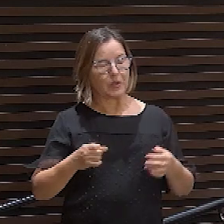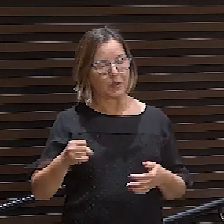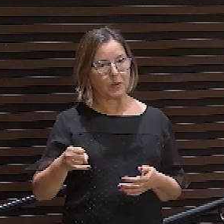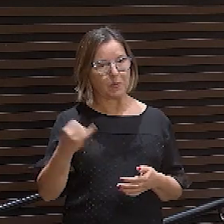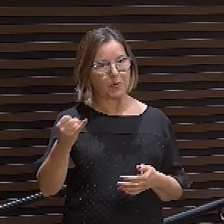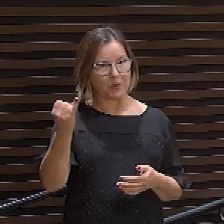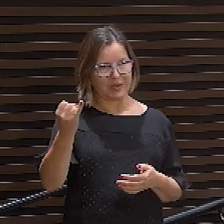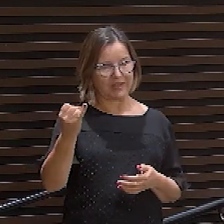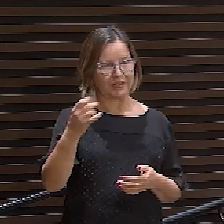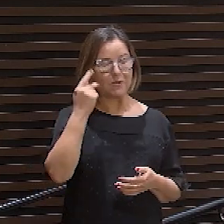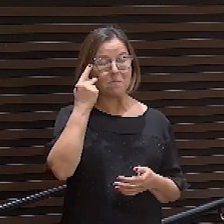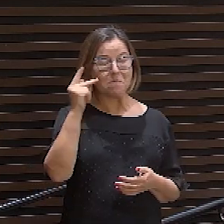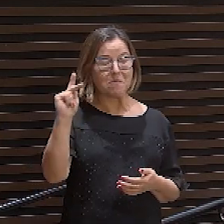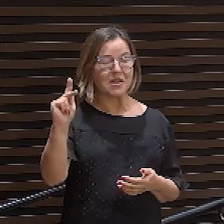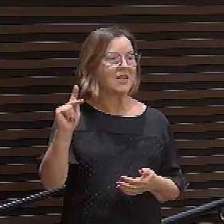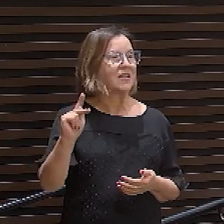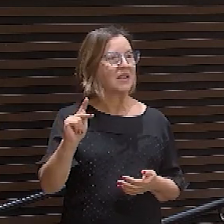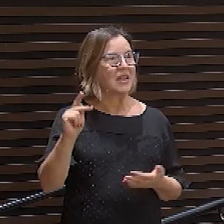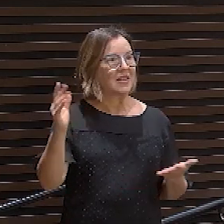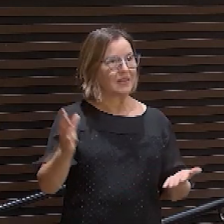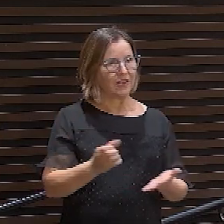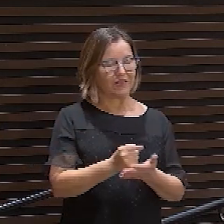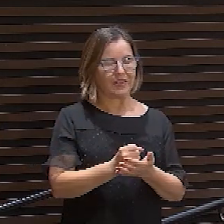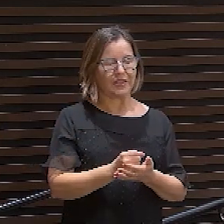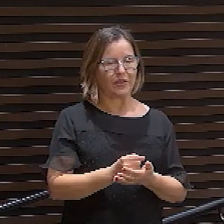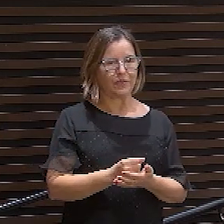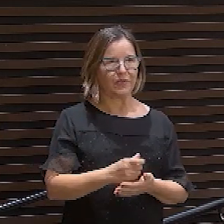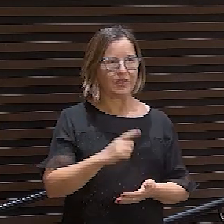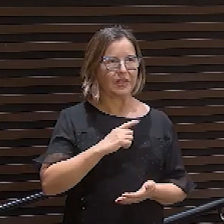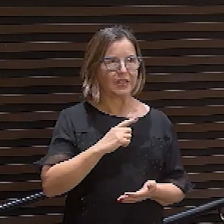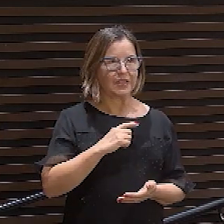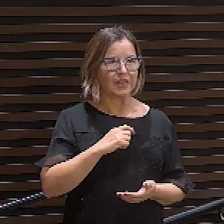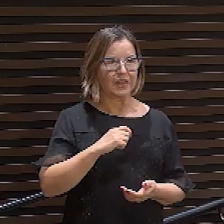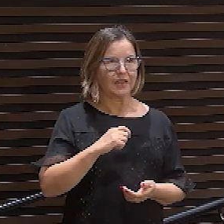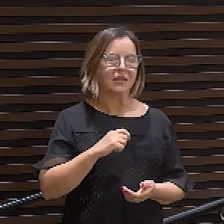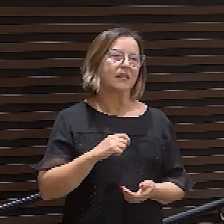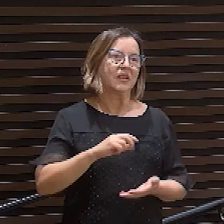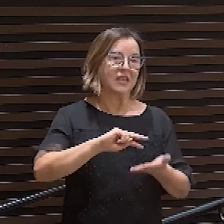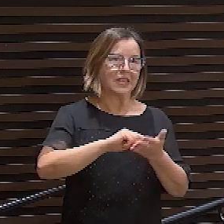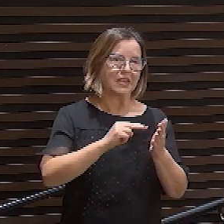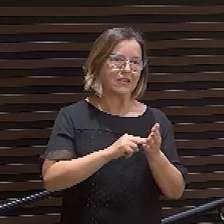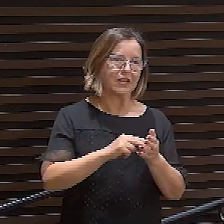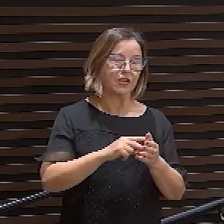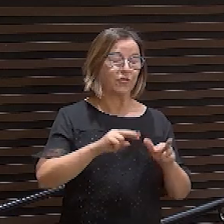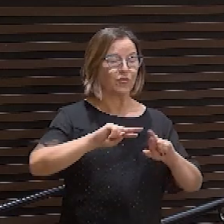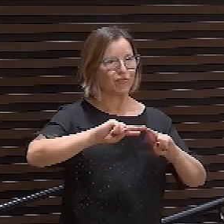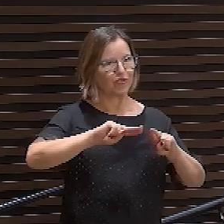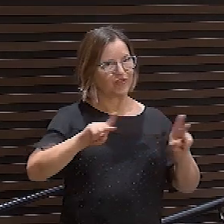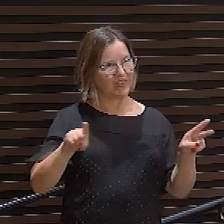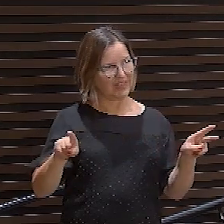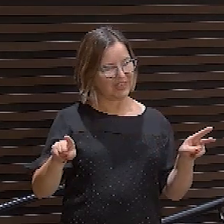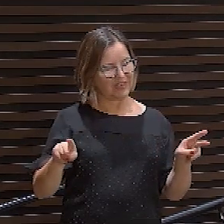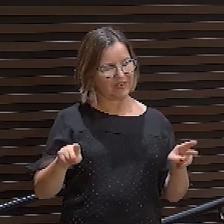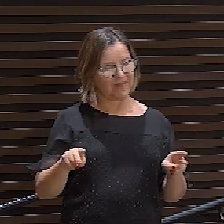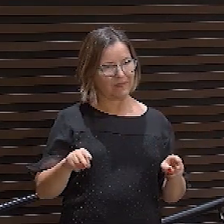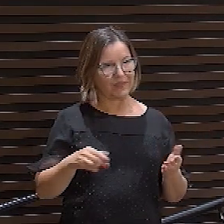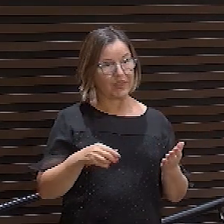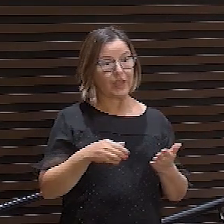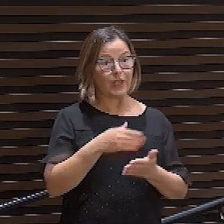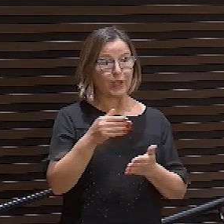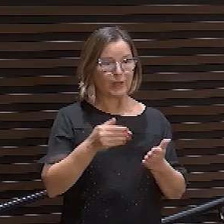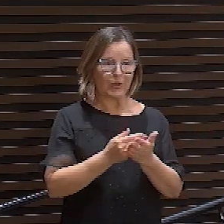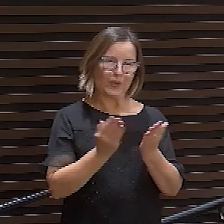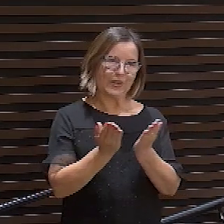Eles têm muitos significados, que todo crente em peregrinação passa